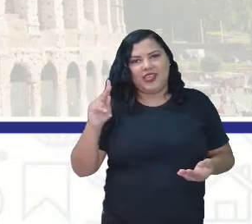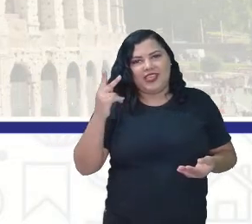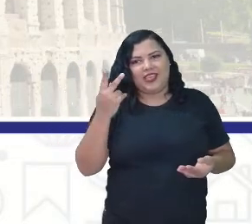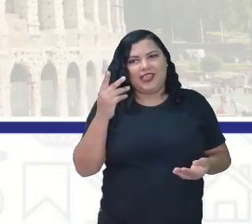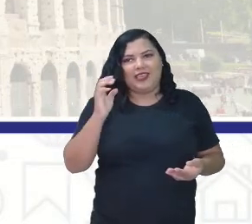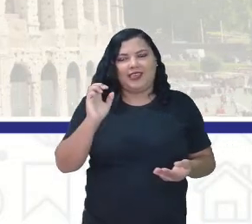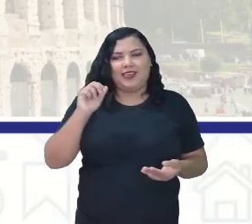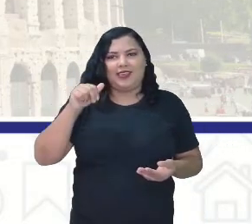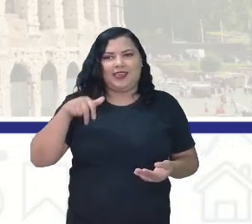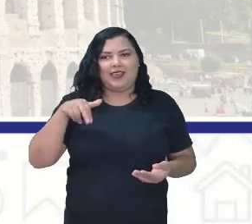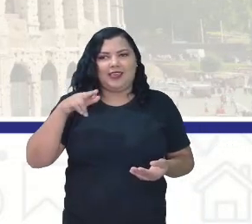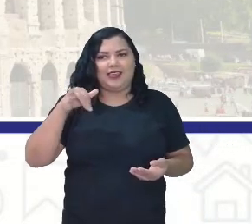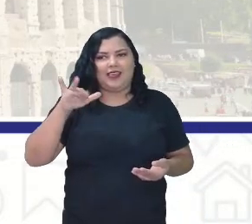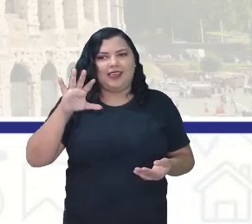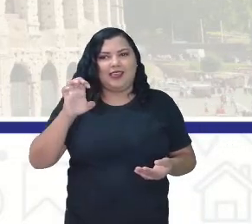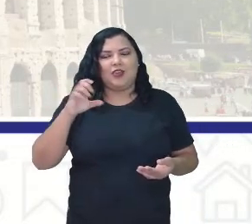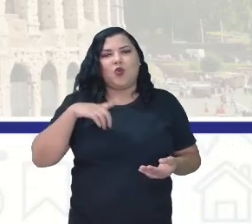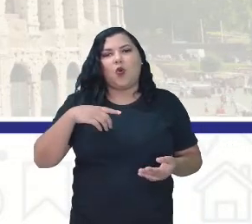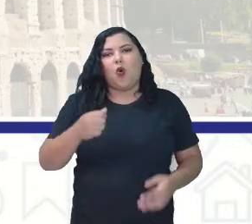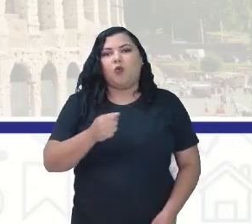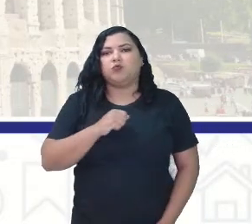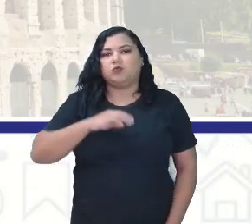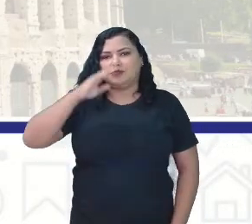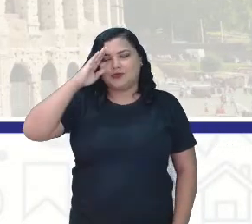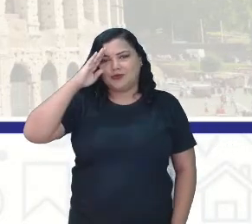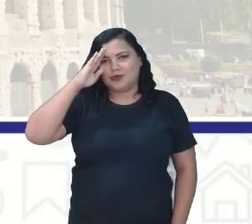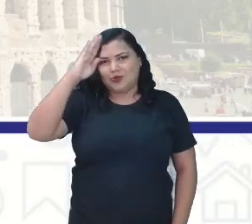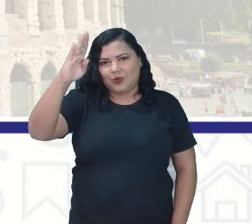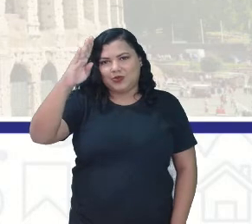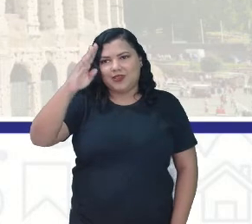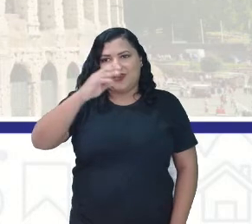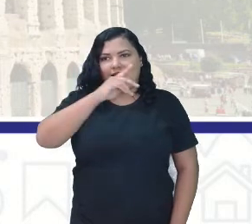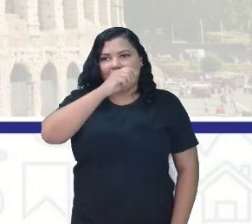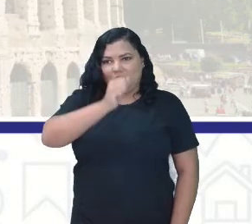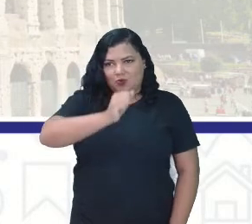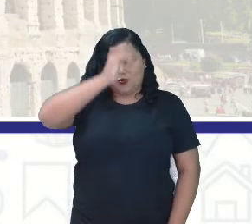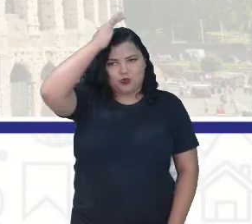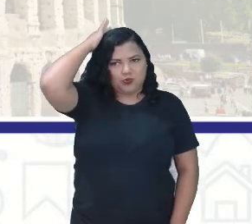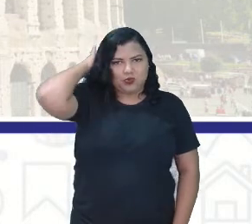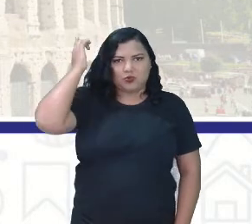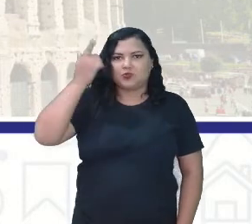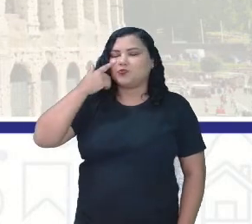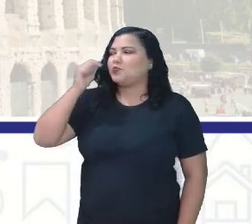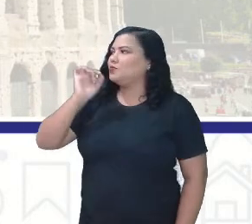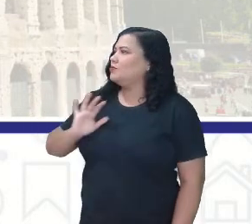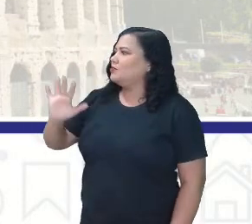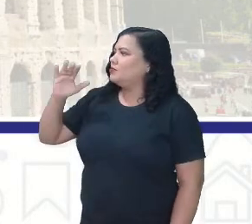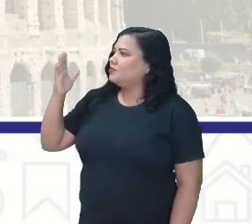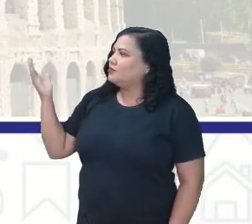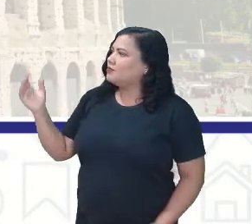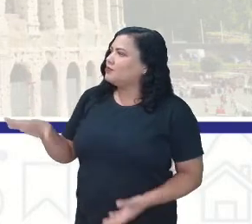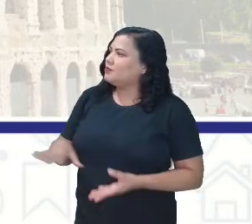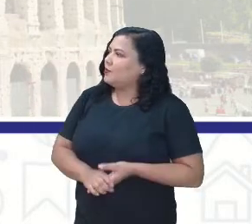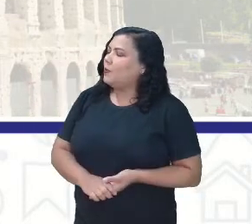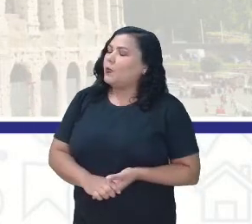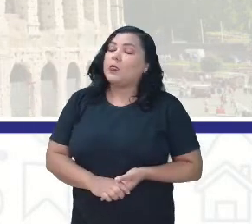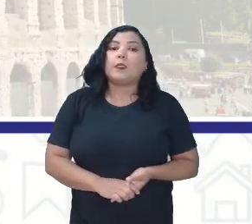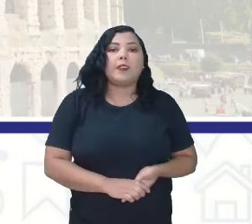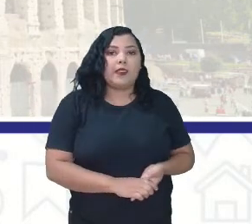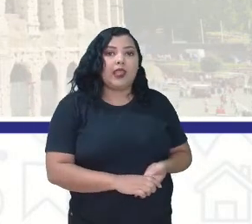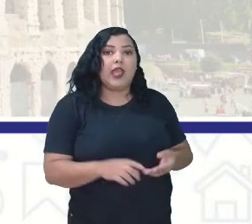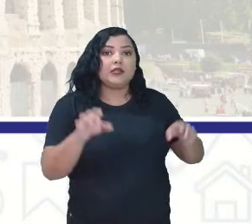soldado romano. É engraçado, a gente observa aqui, essa era a estrutura,